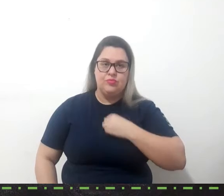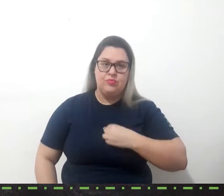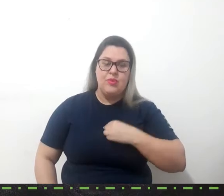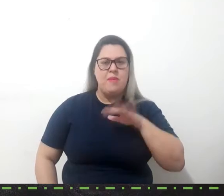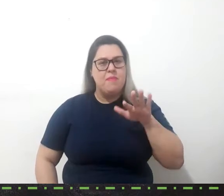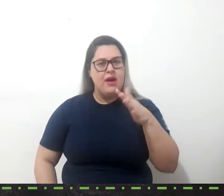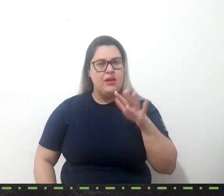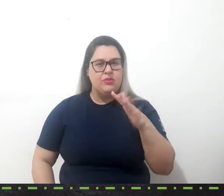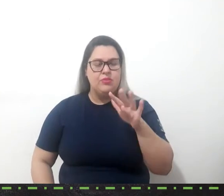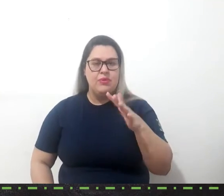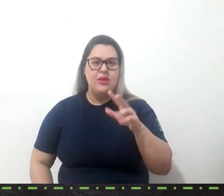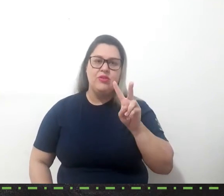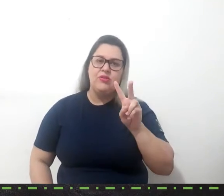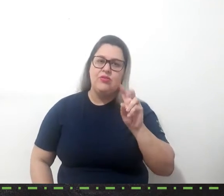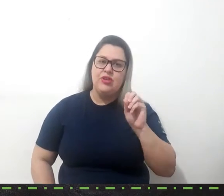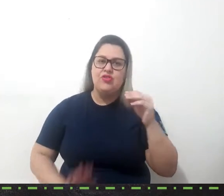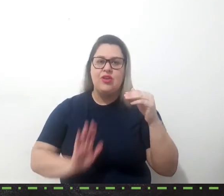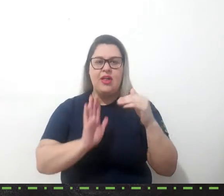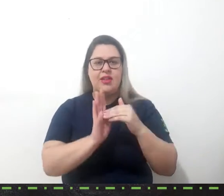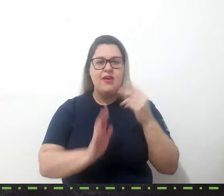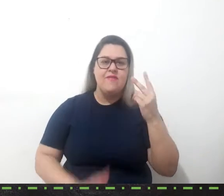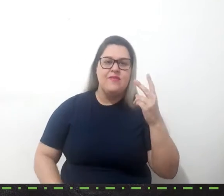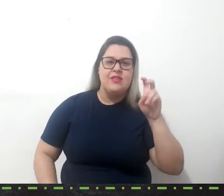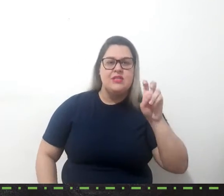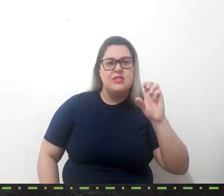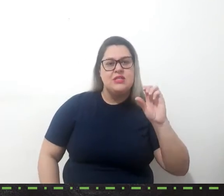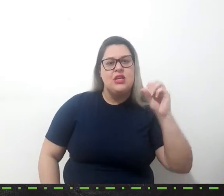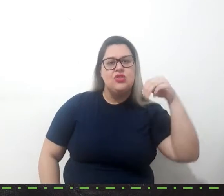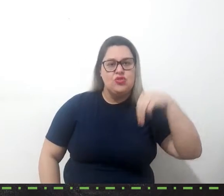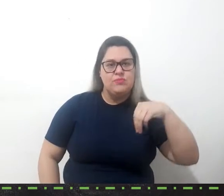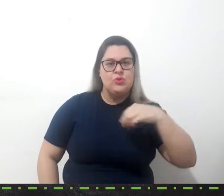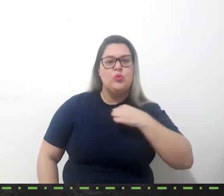de 20 a 25 centímetros.